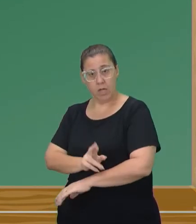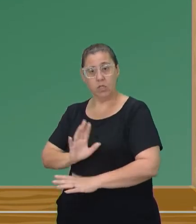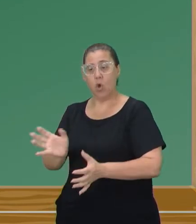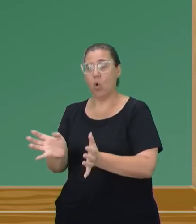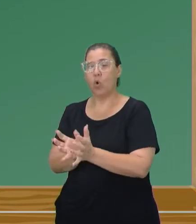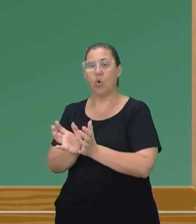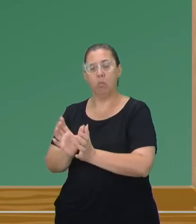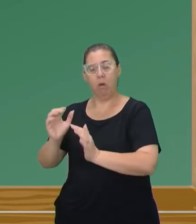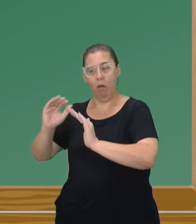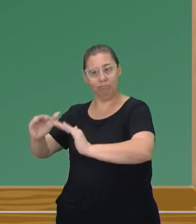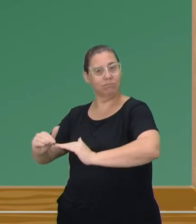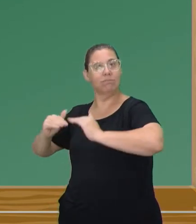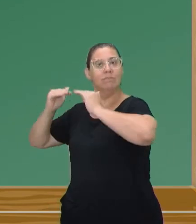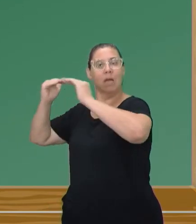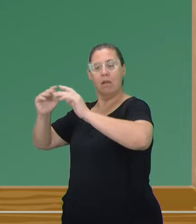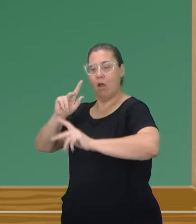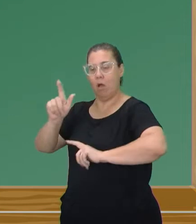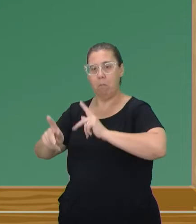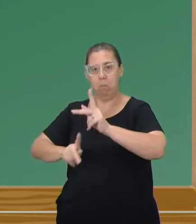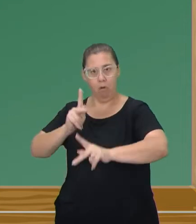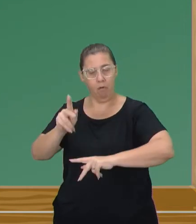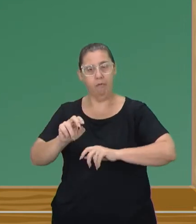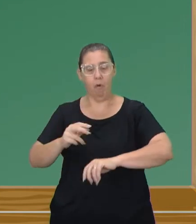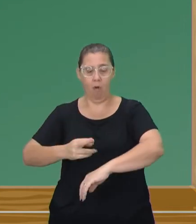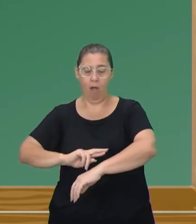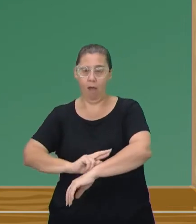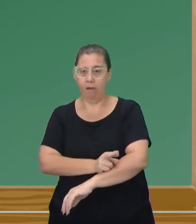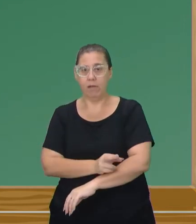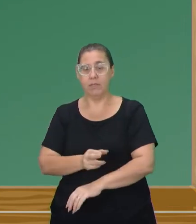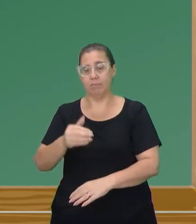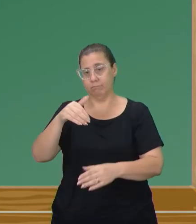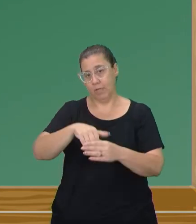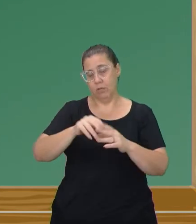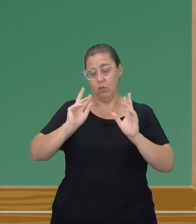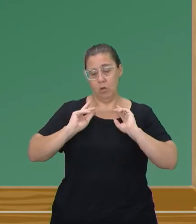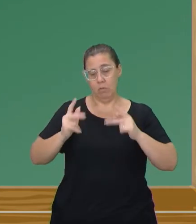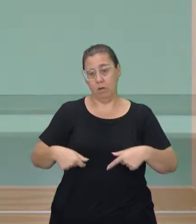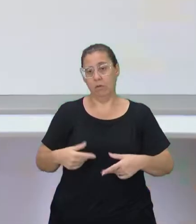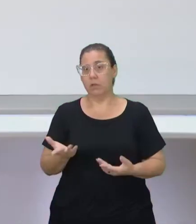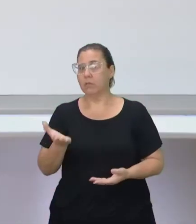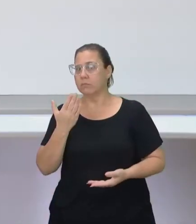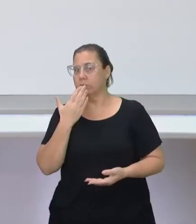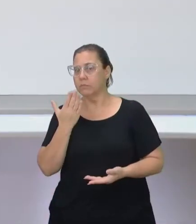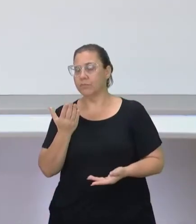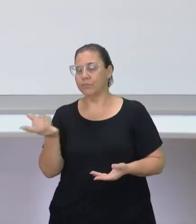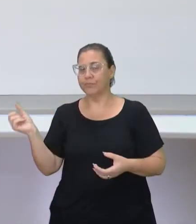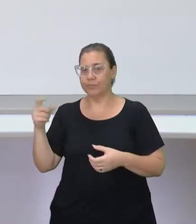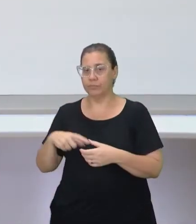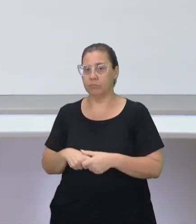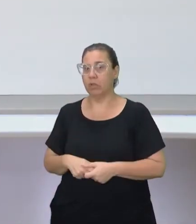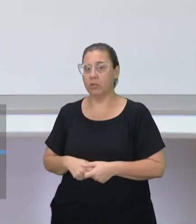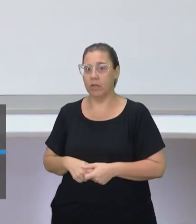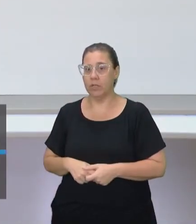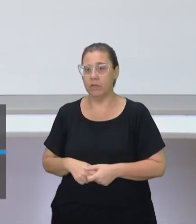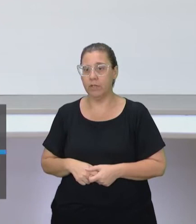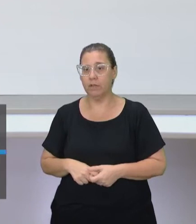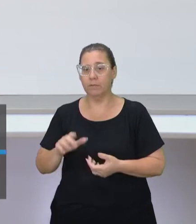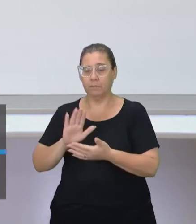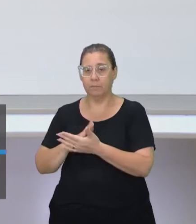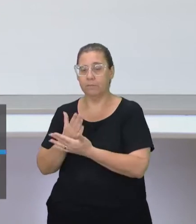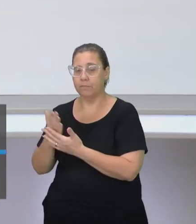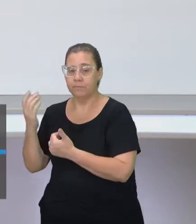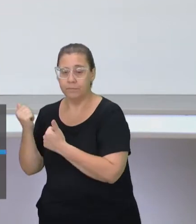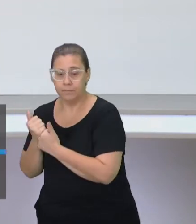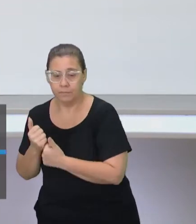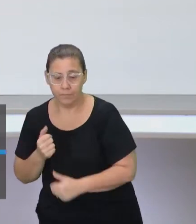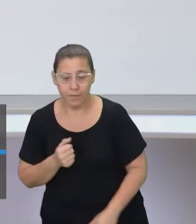são superiores aos demais povos e raças que compõem a humanidade. Aí eu vou pedir para voltar para mim, porque olha só, nem